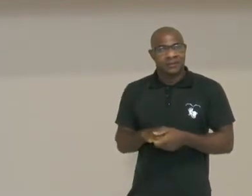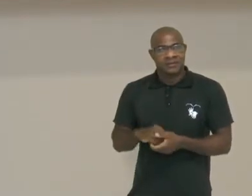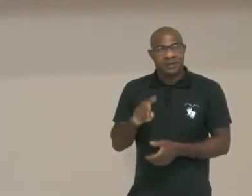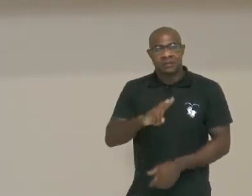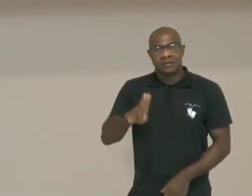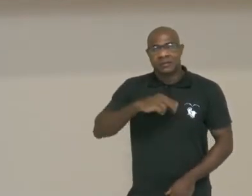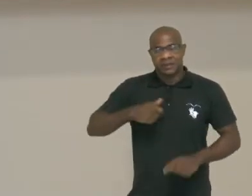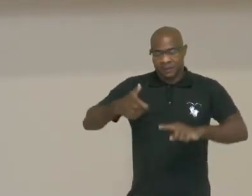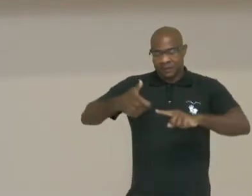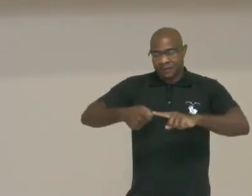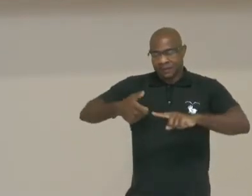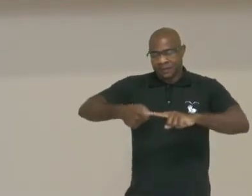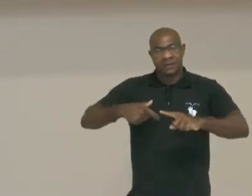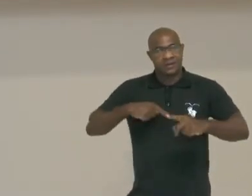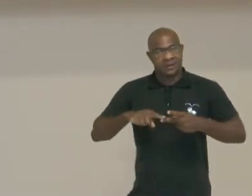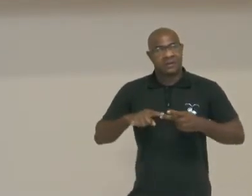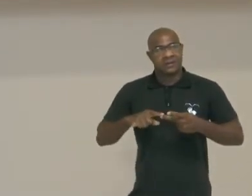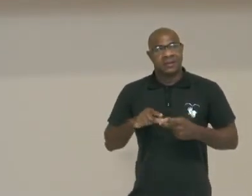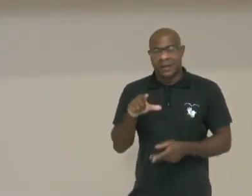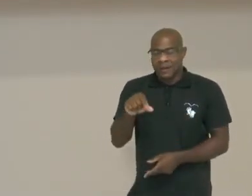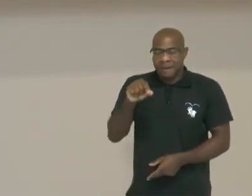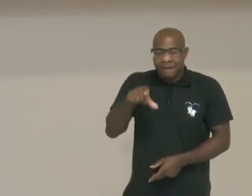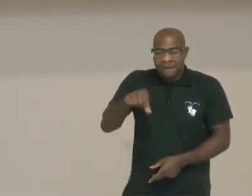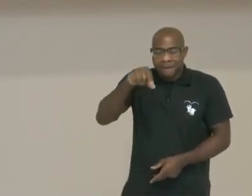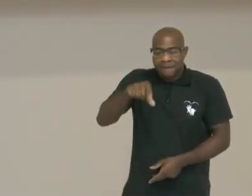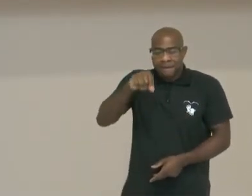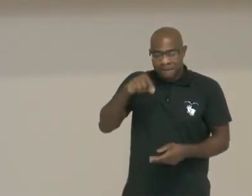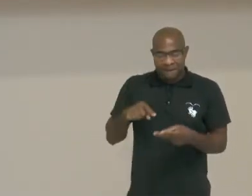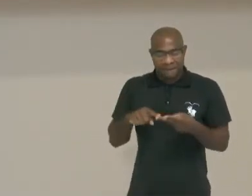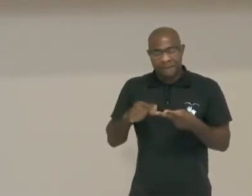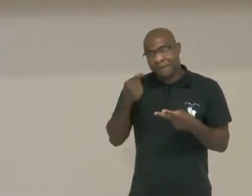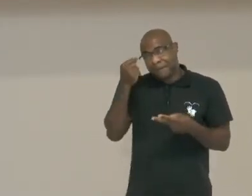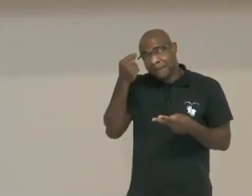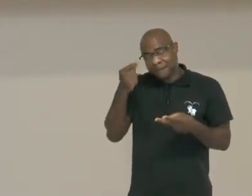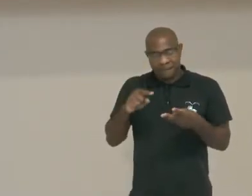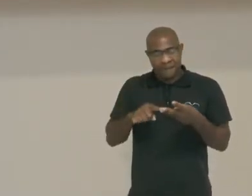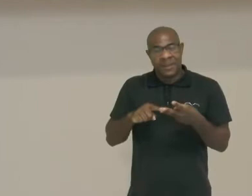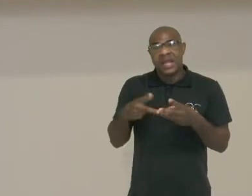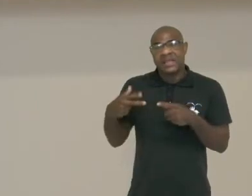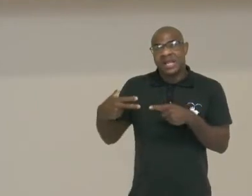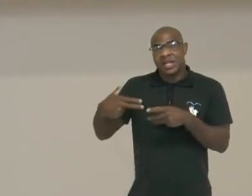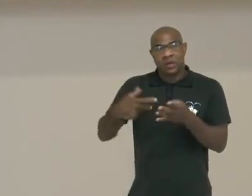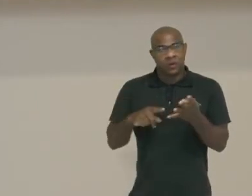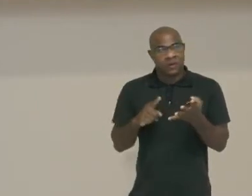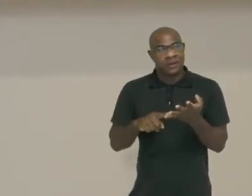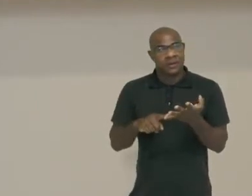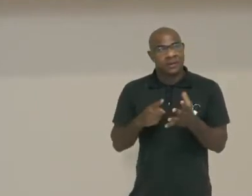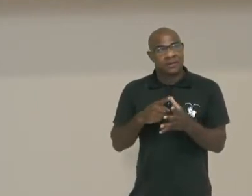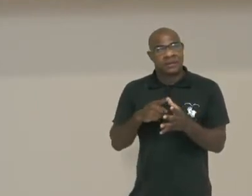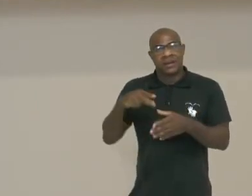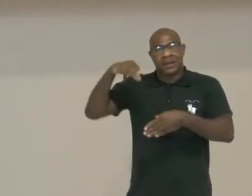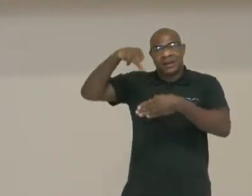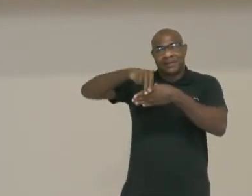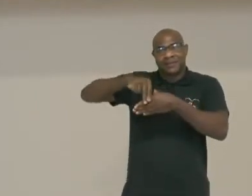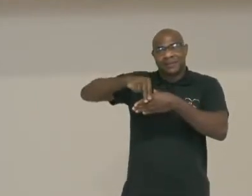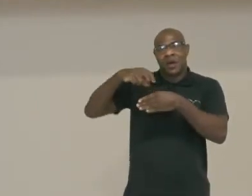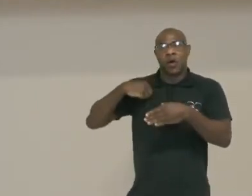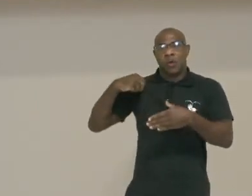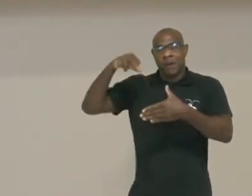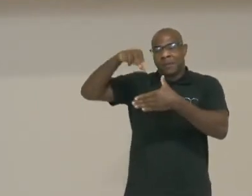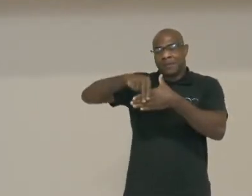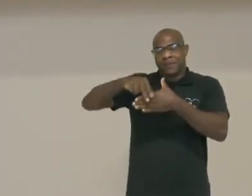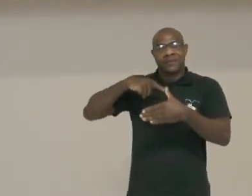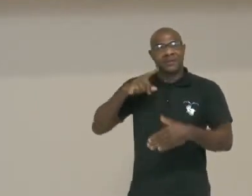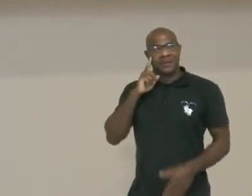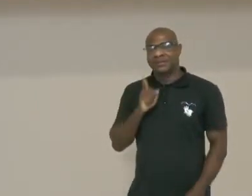um cortador de unha, eu tenho uma pinça, eu tenho uma tesoura, eu tenho também um prendedor de roupa